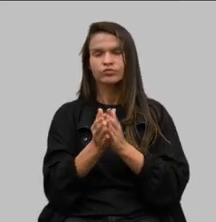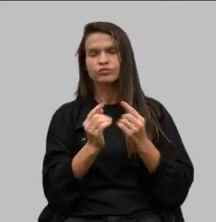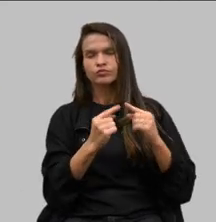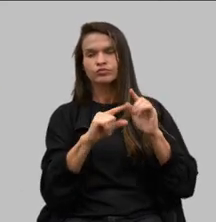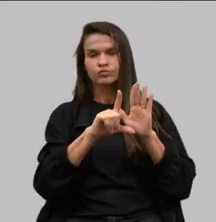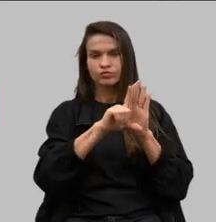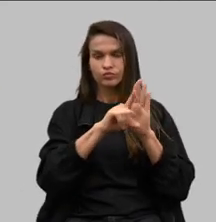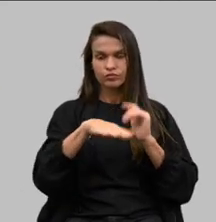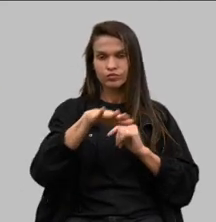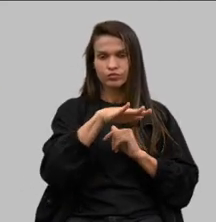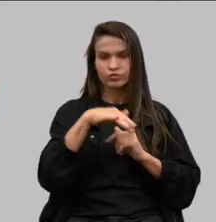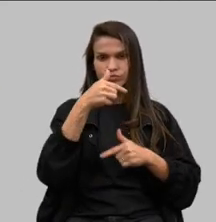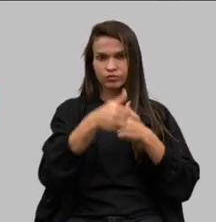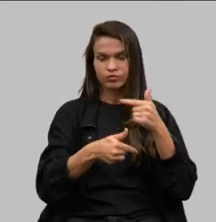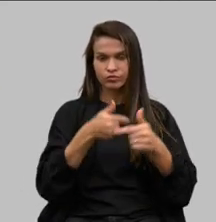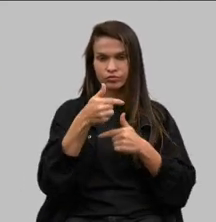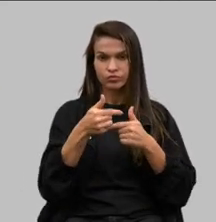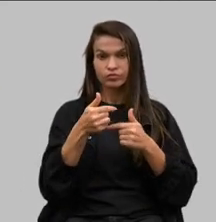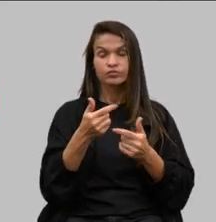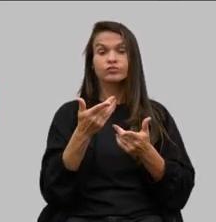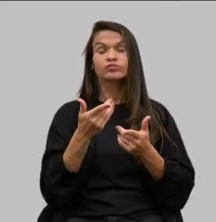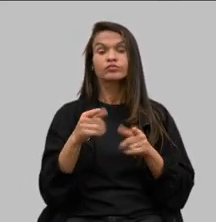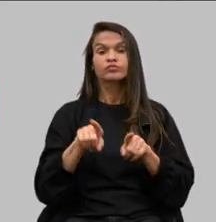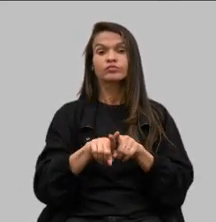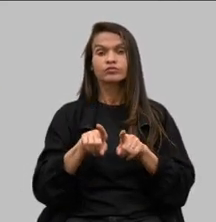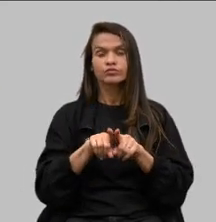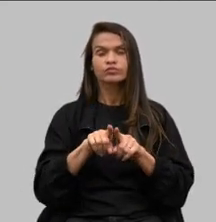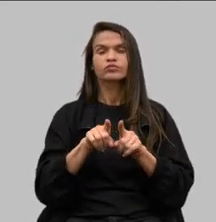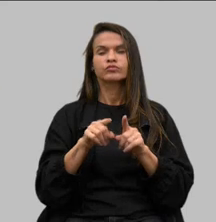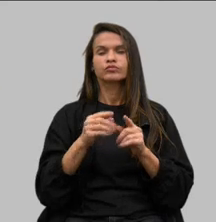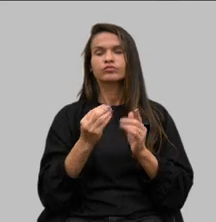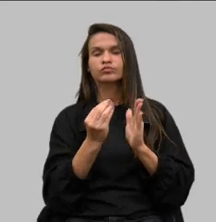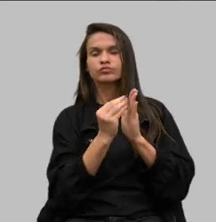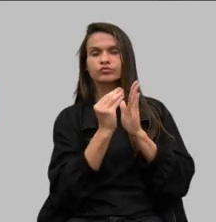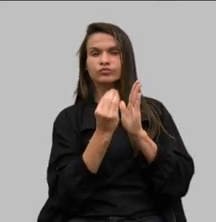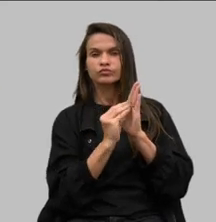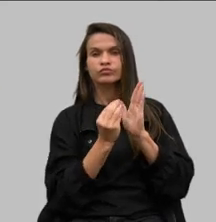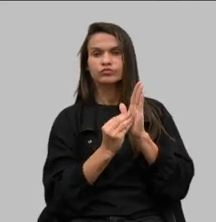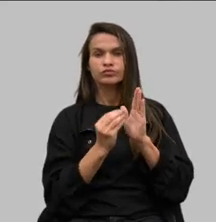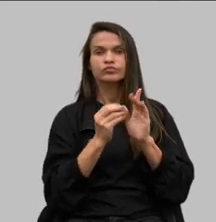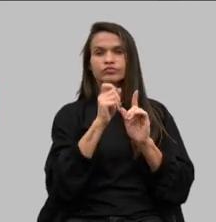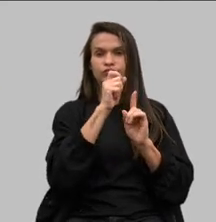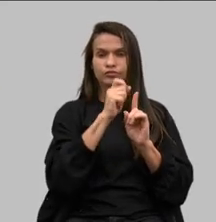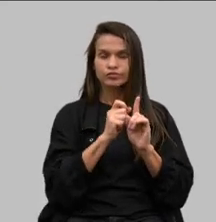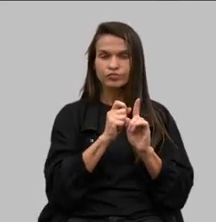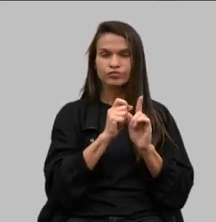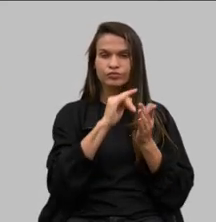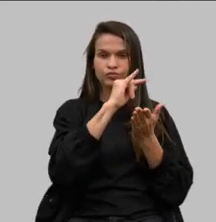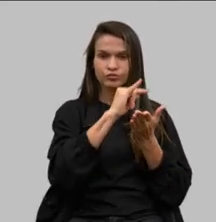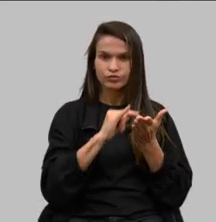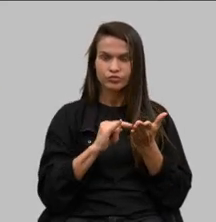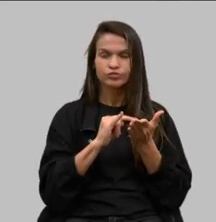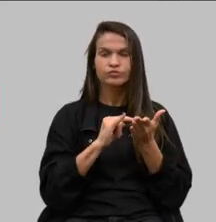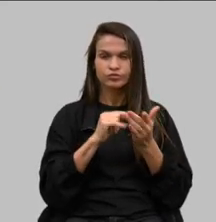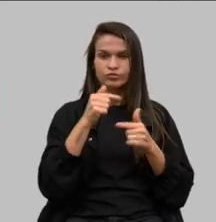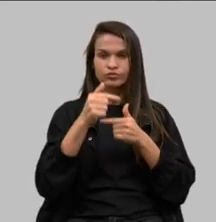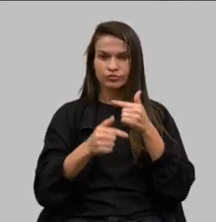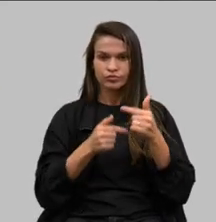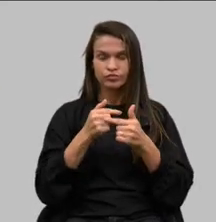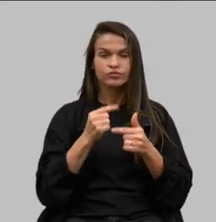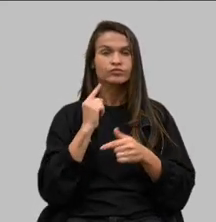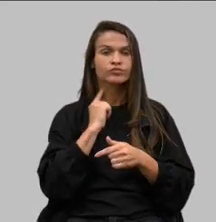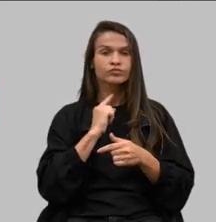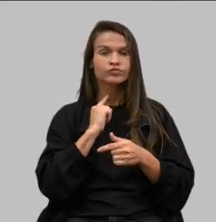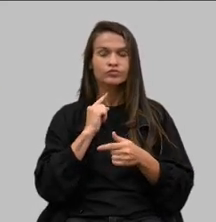área de atuação e nós lançamos então mensalmente um boletim dessa ação que chama Minas contra